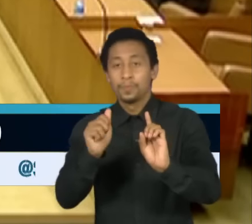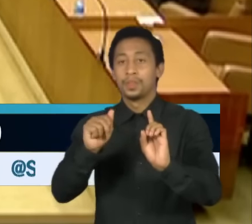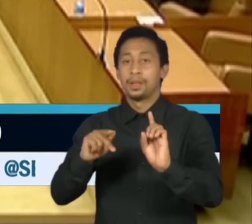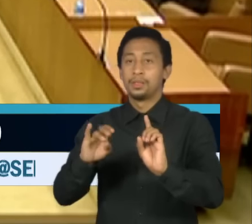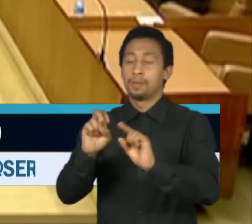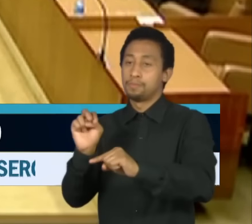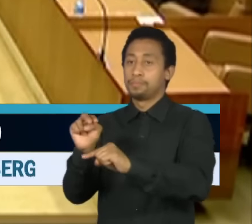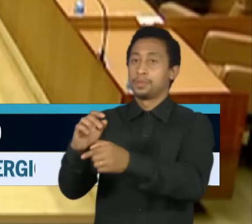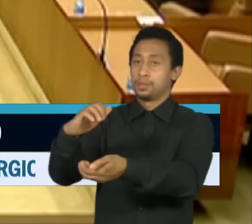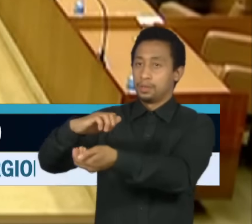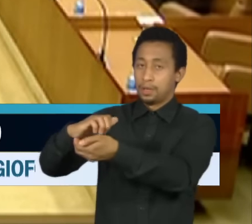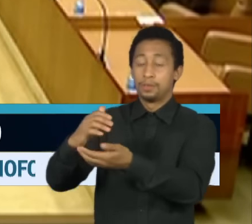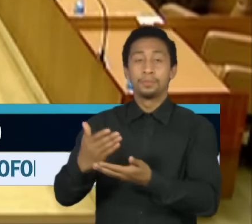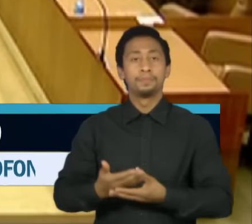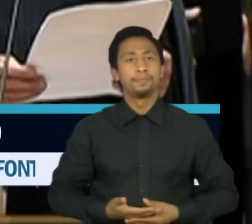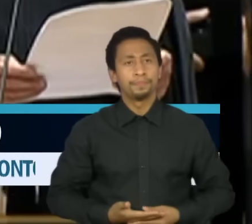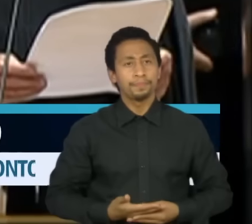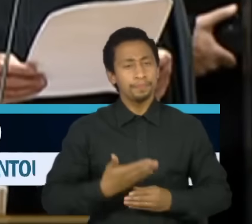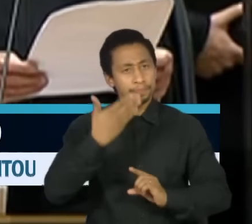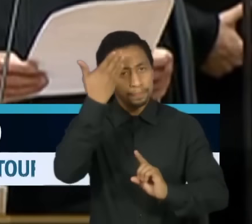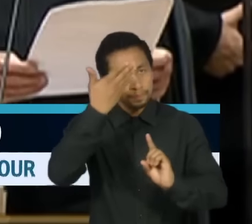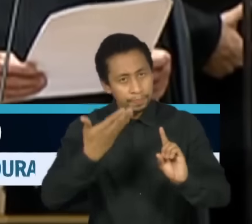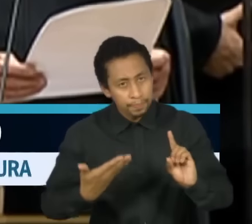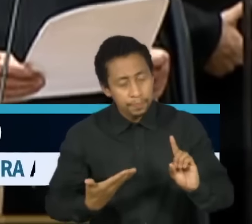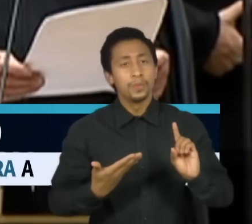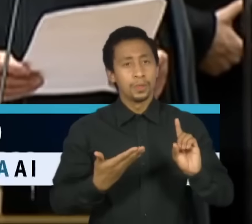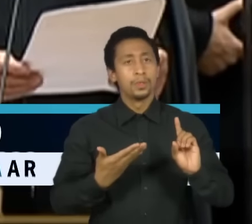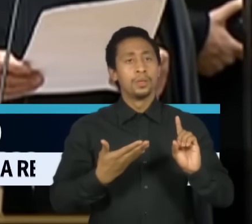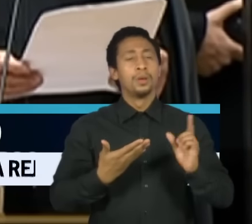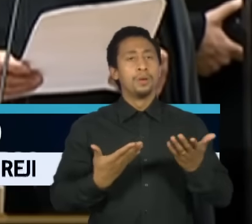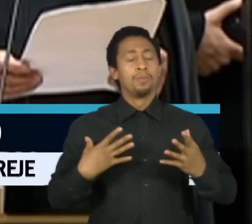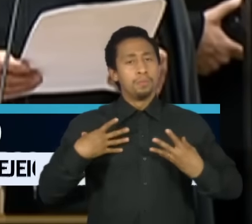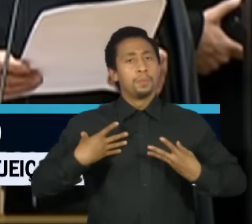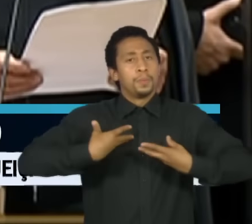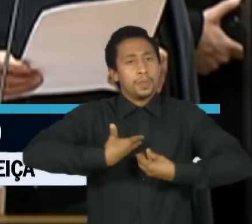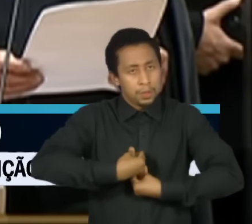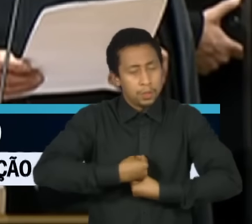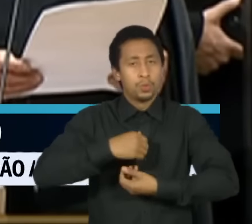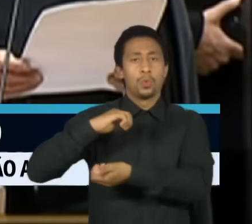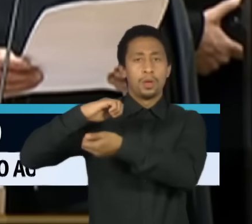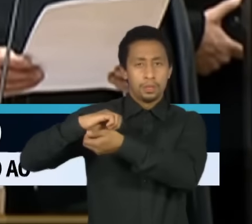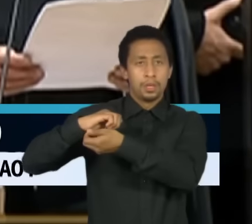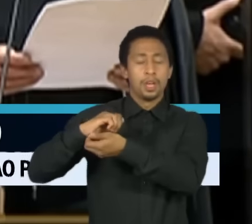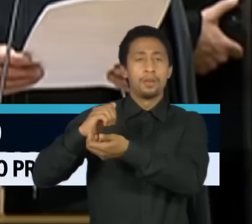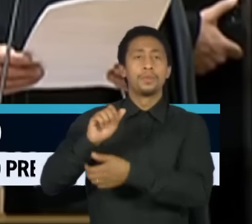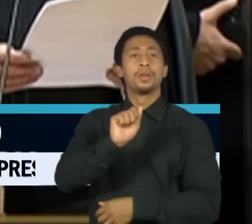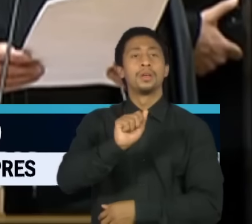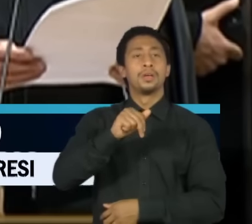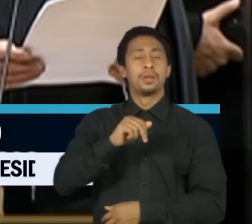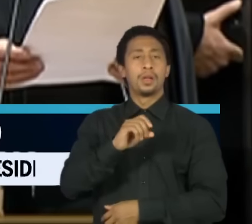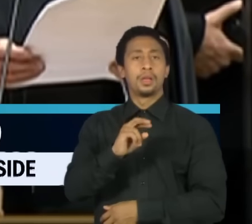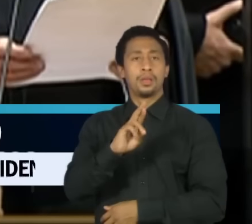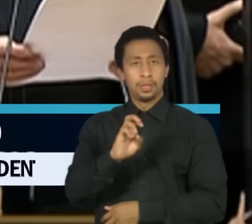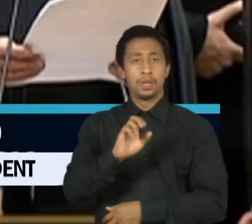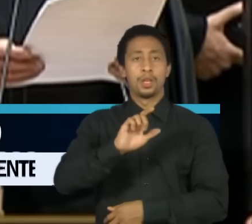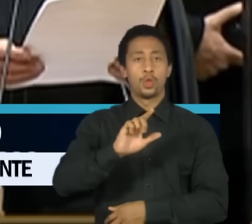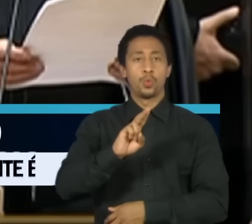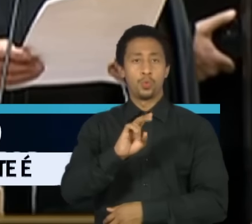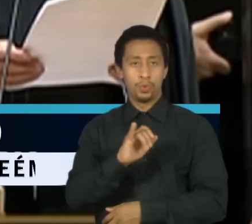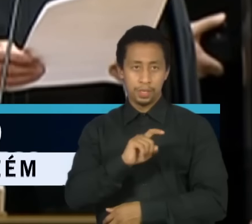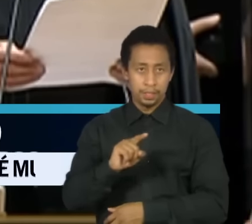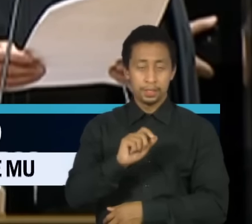Declaro empossado no cargo de ministro do Supremo Tribunal Federal, Sua Excelência, o senhor ministro André Luiz